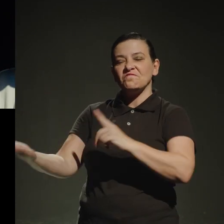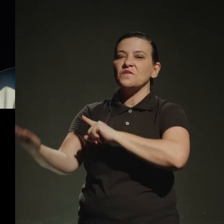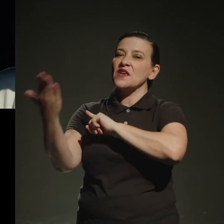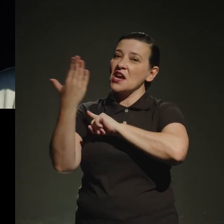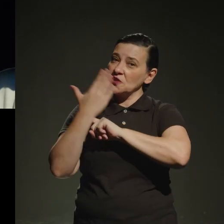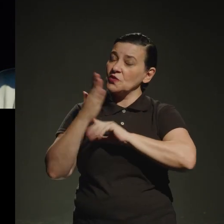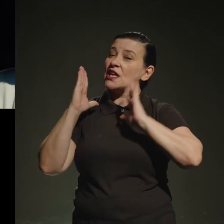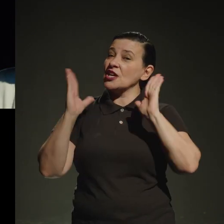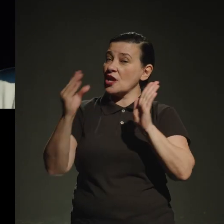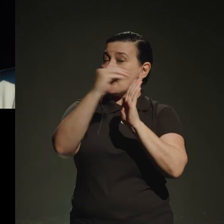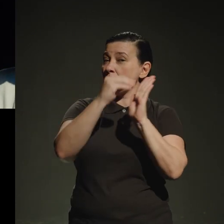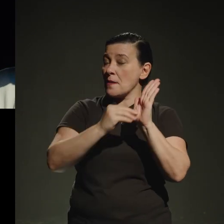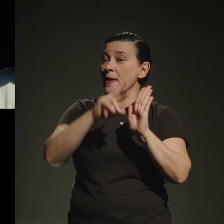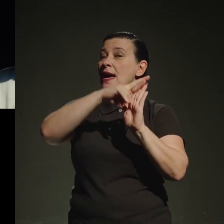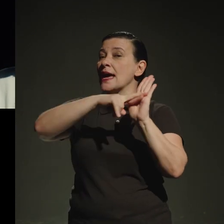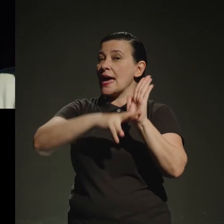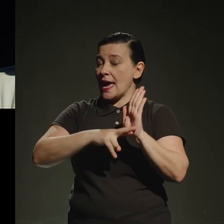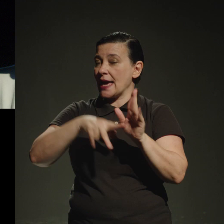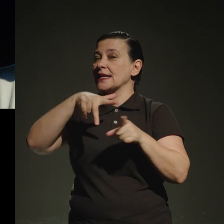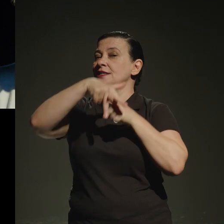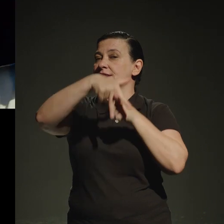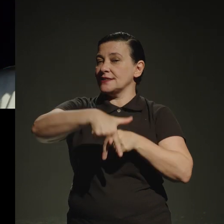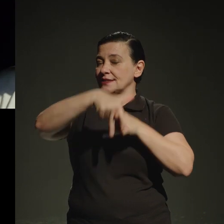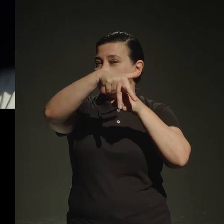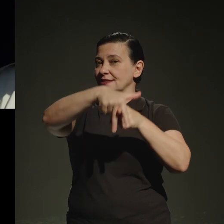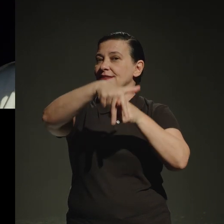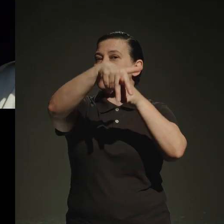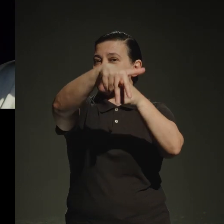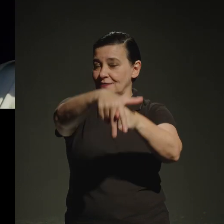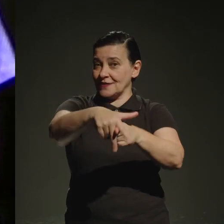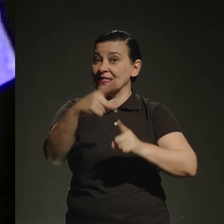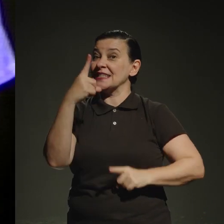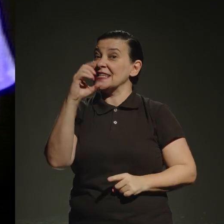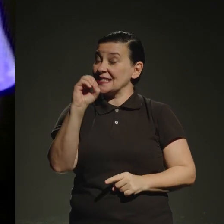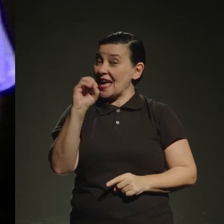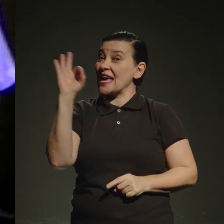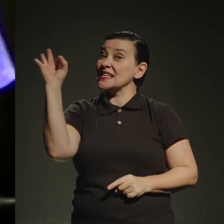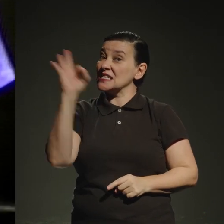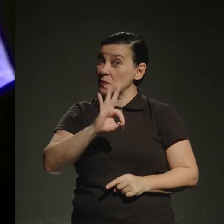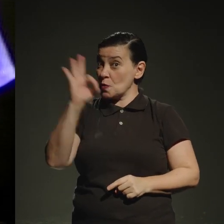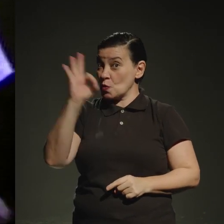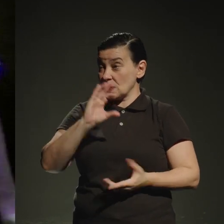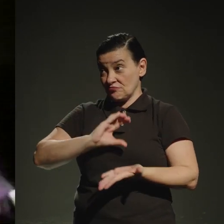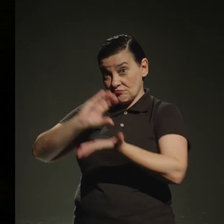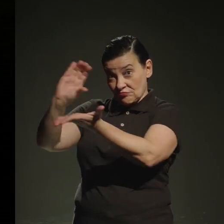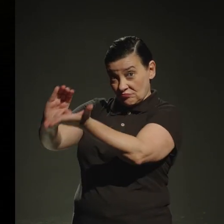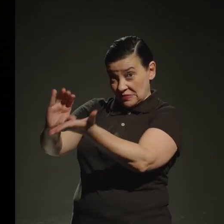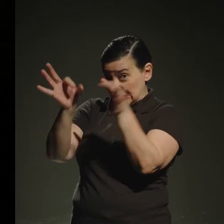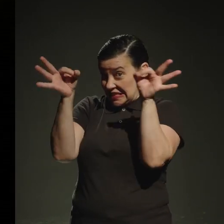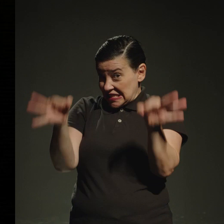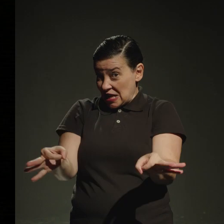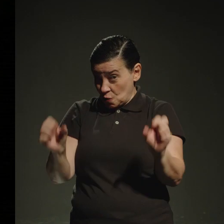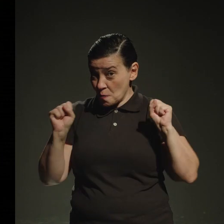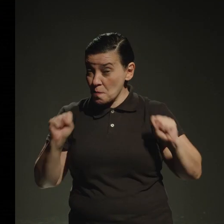honrar e defender até a morte e tudo e tal. Quixote sai caminhando como se tivesse braço com Dom